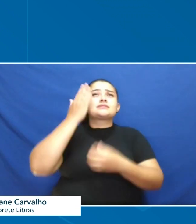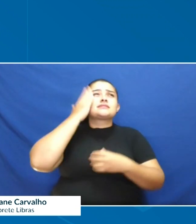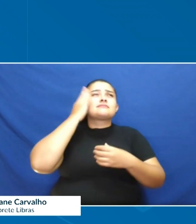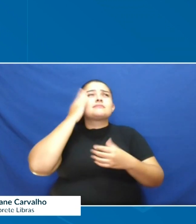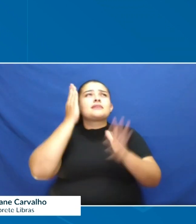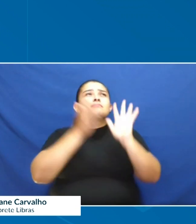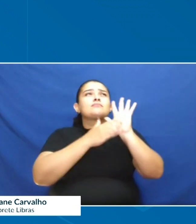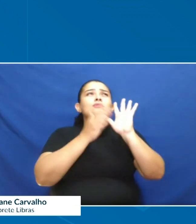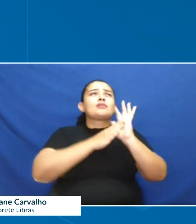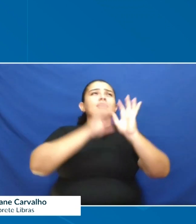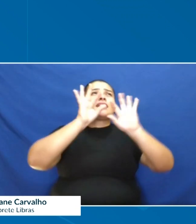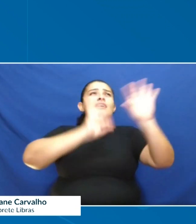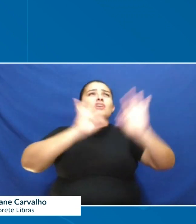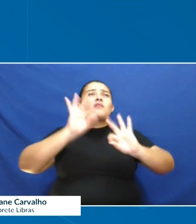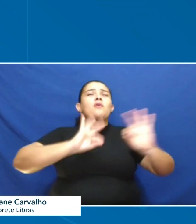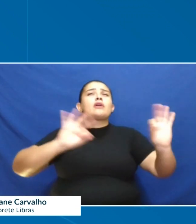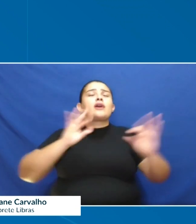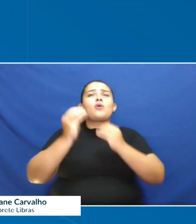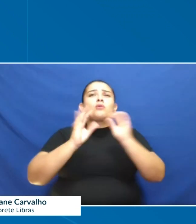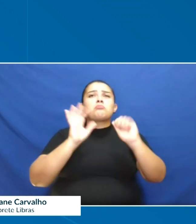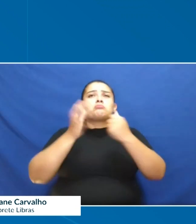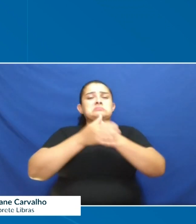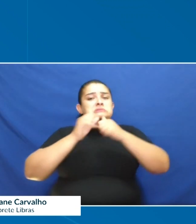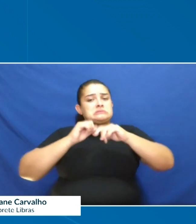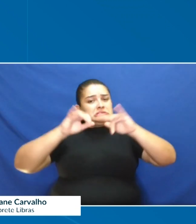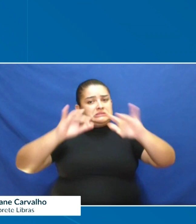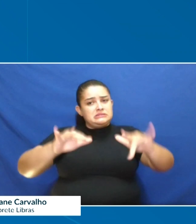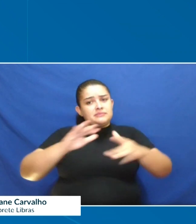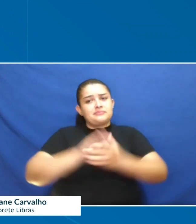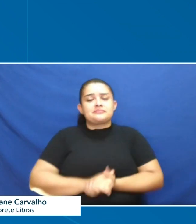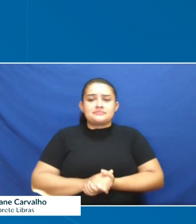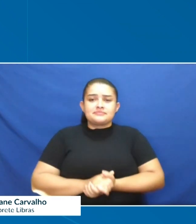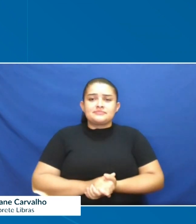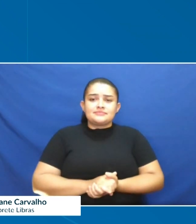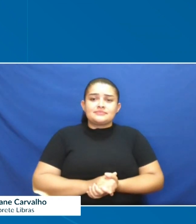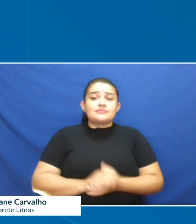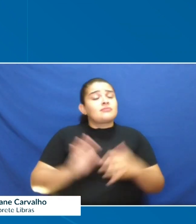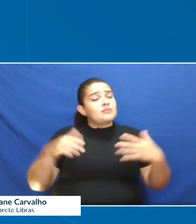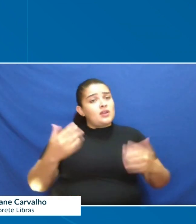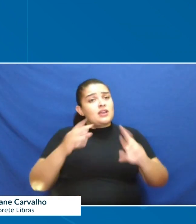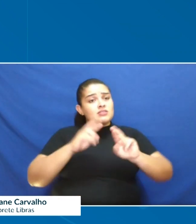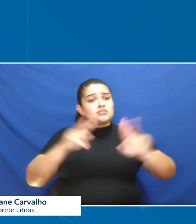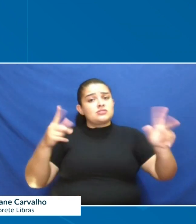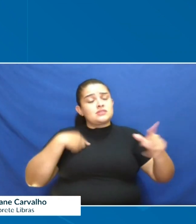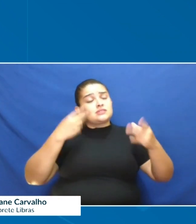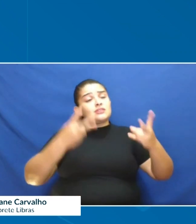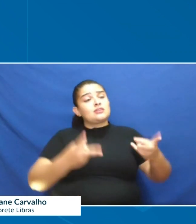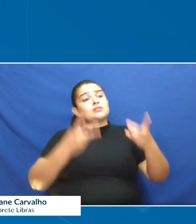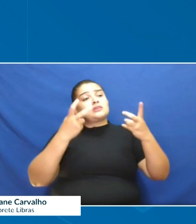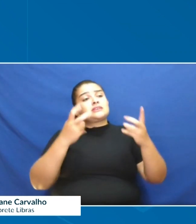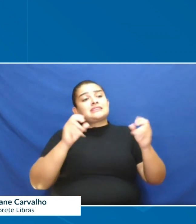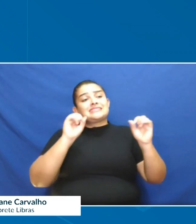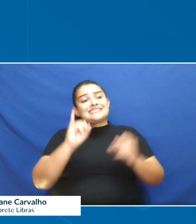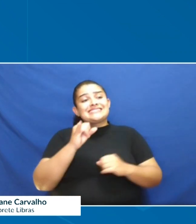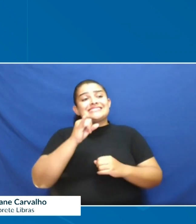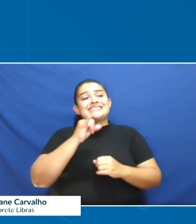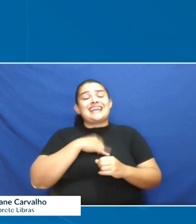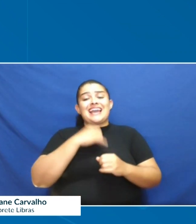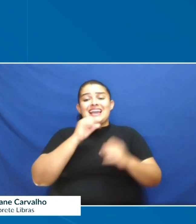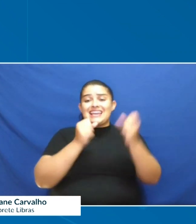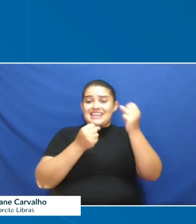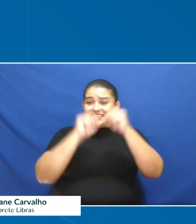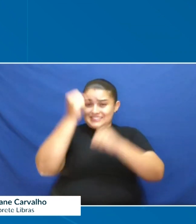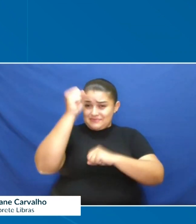portariam durante a pandemia. E a diferença que eu vejo não é tanto se a empresa é alimentícia ou não.